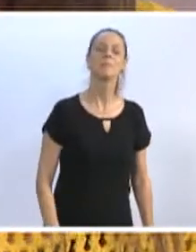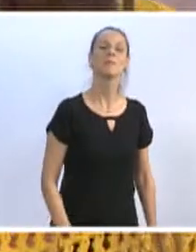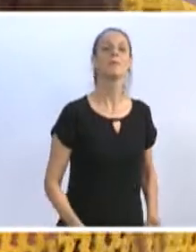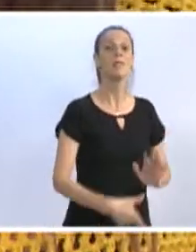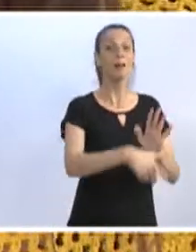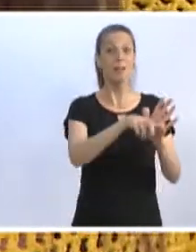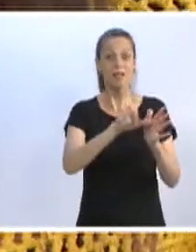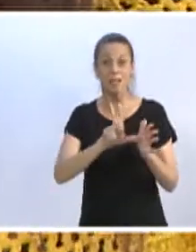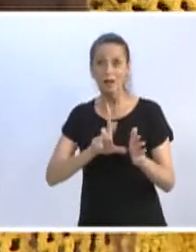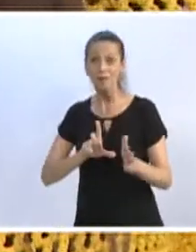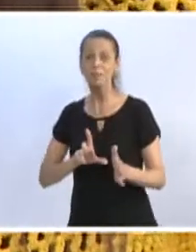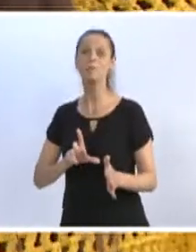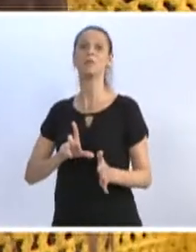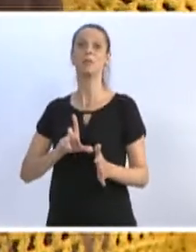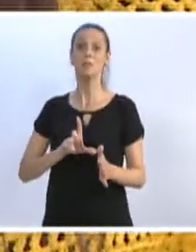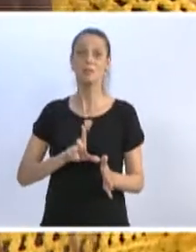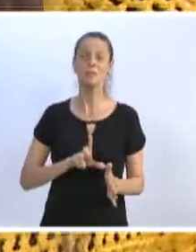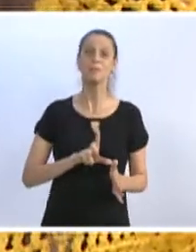antes que o haja